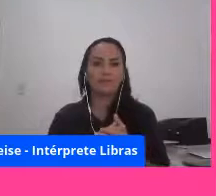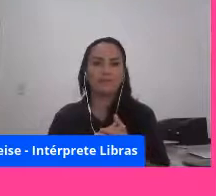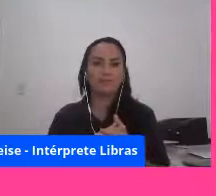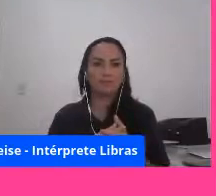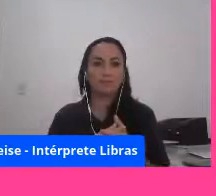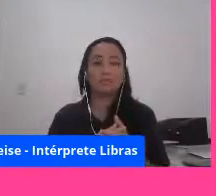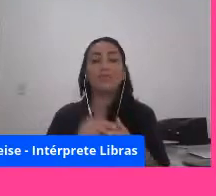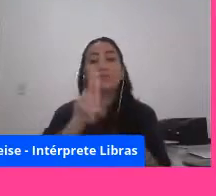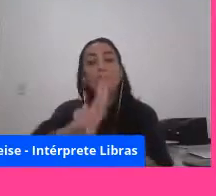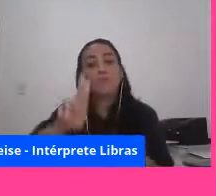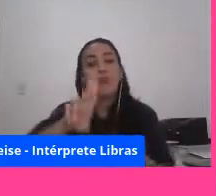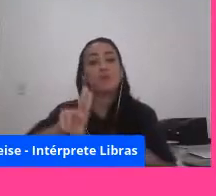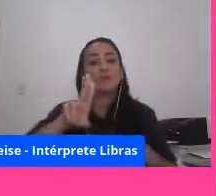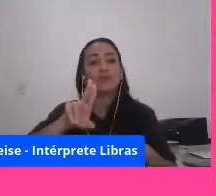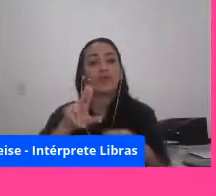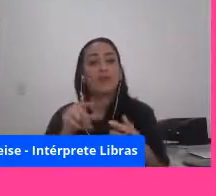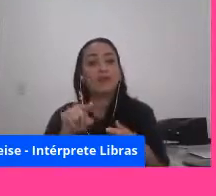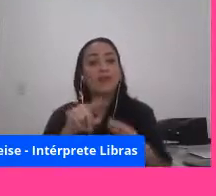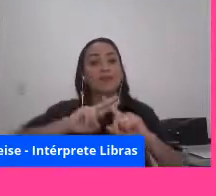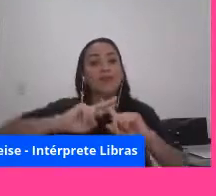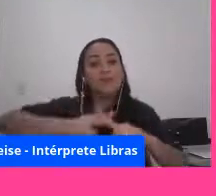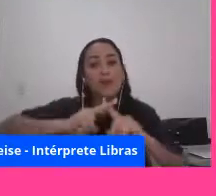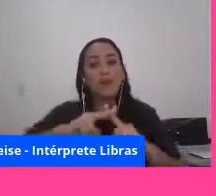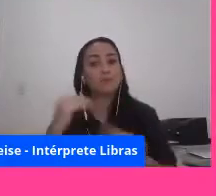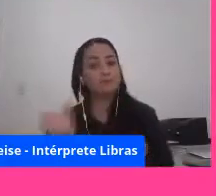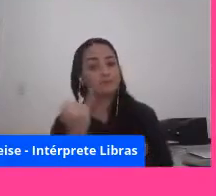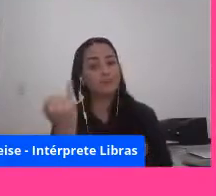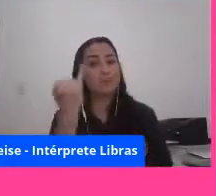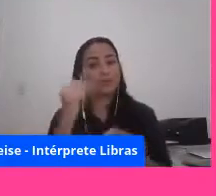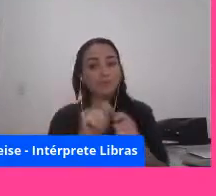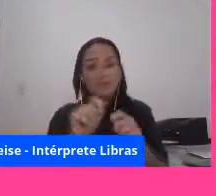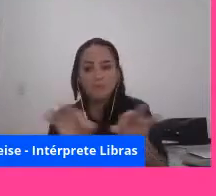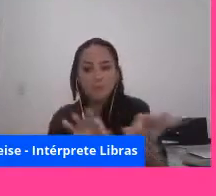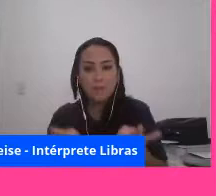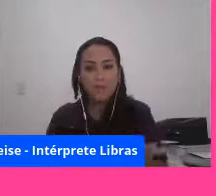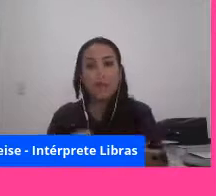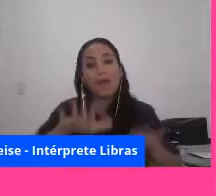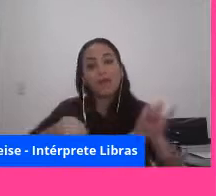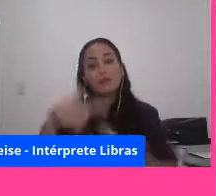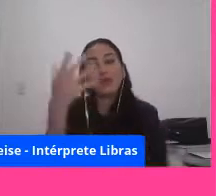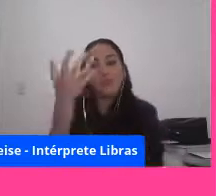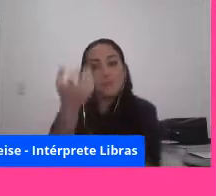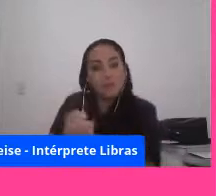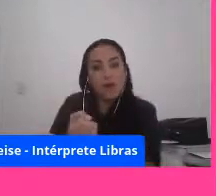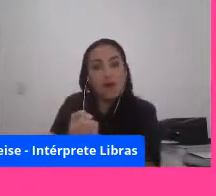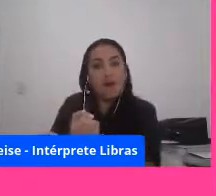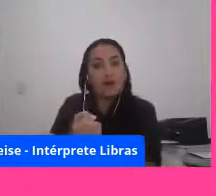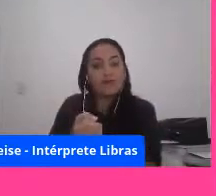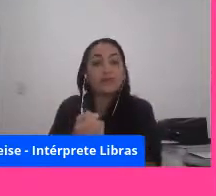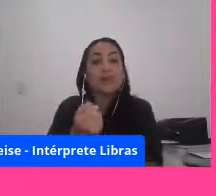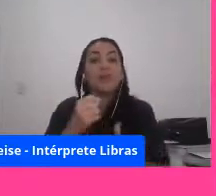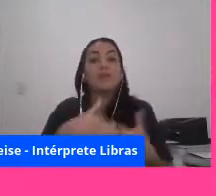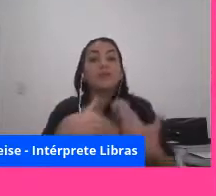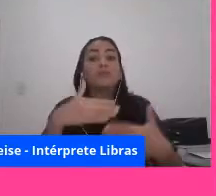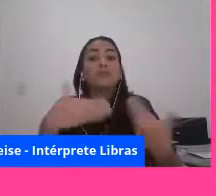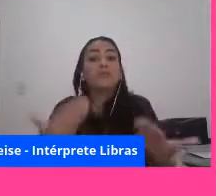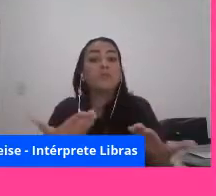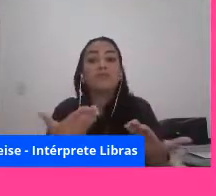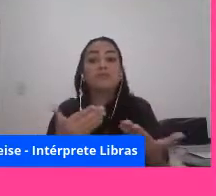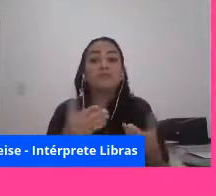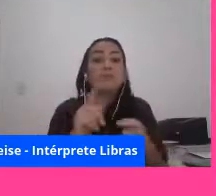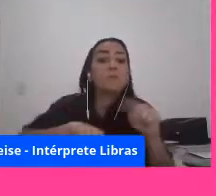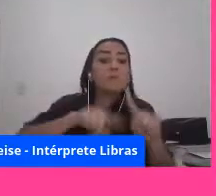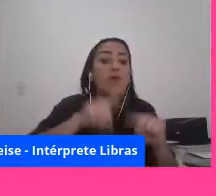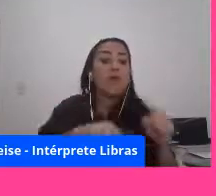dessa ferramenta tão importante, né? Porque muitas vezes você vai lá, baixa um arquivo no Thingiverse e não é a peça que você